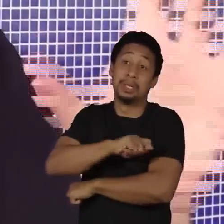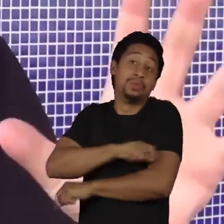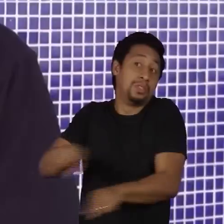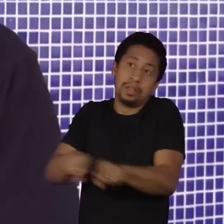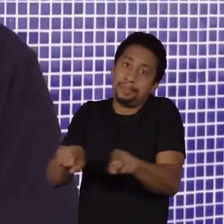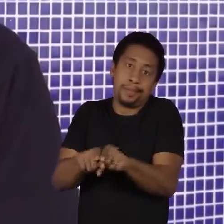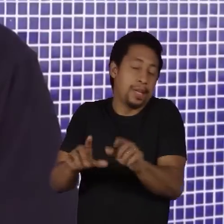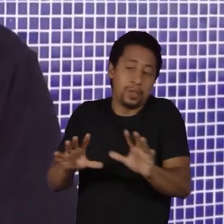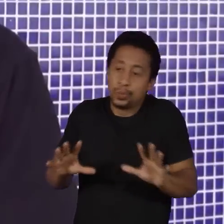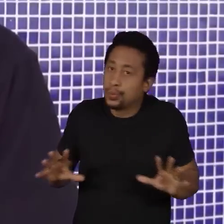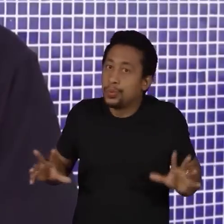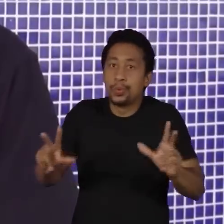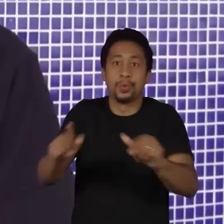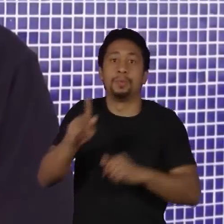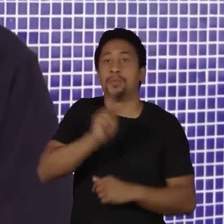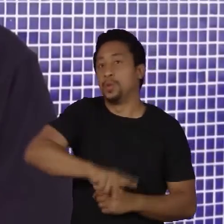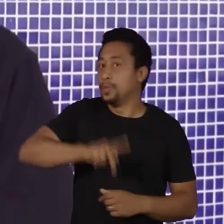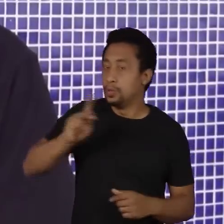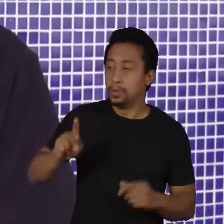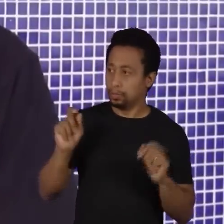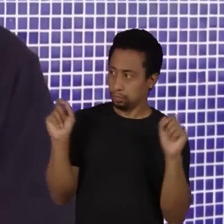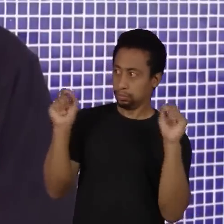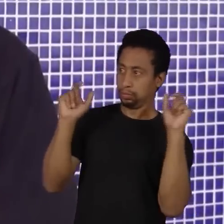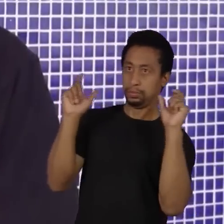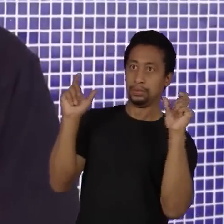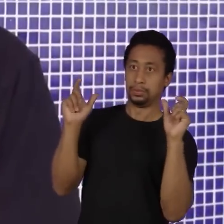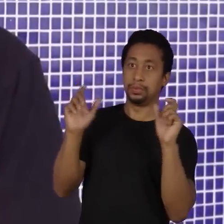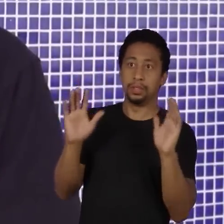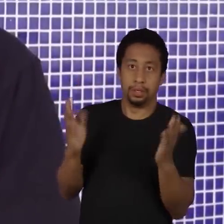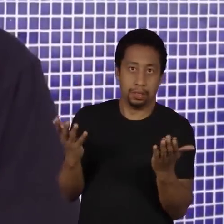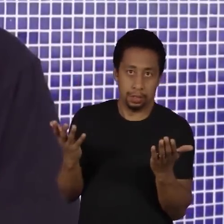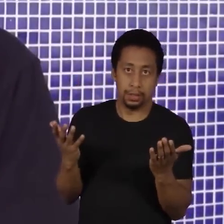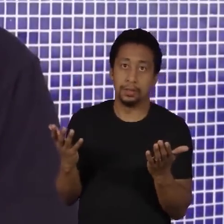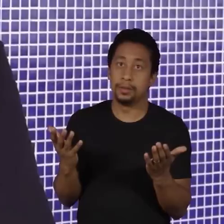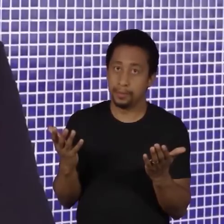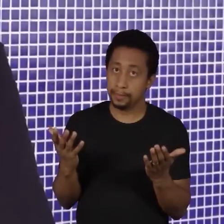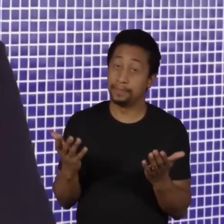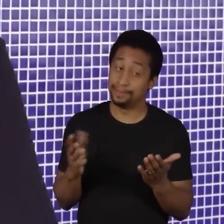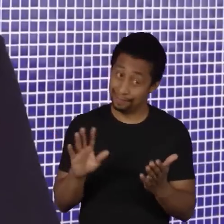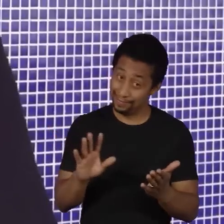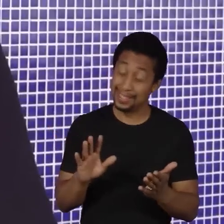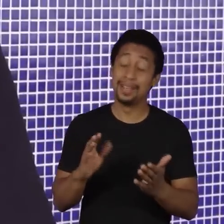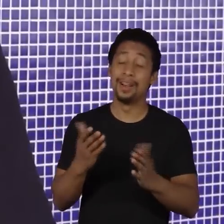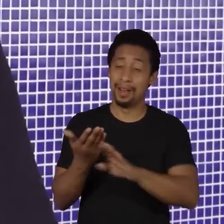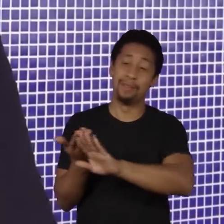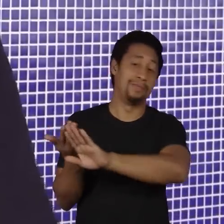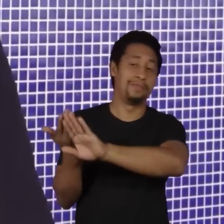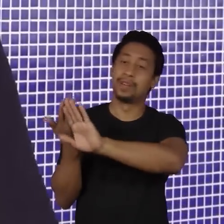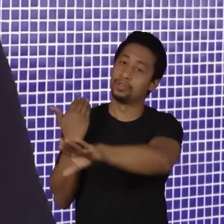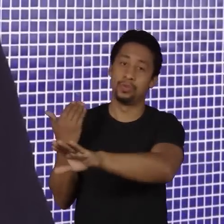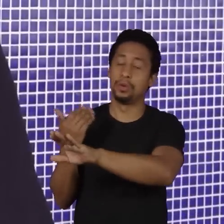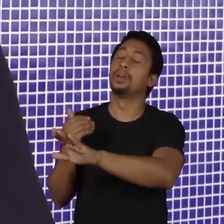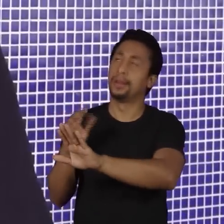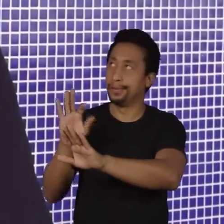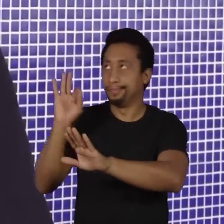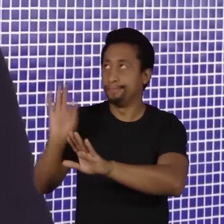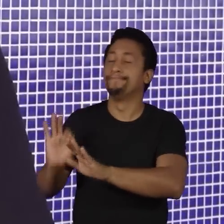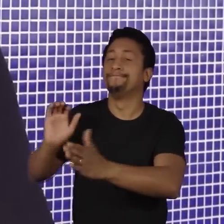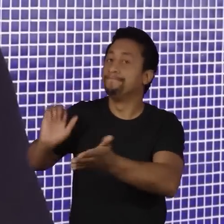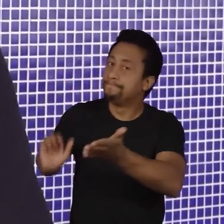enfim. Todos os professores praticamente foram a favor do afastamento, da expulsão, na